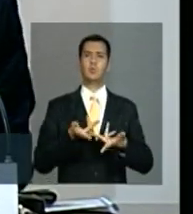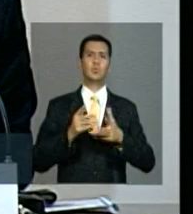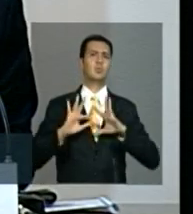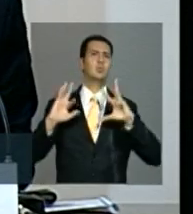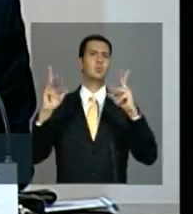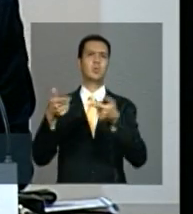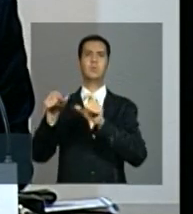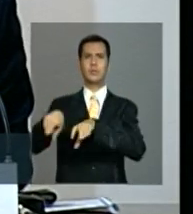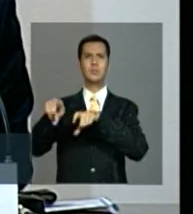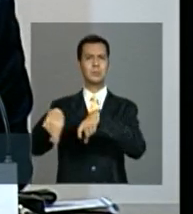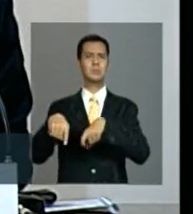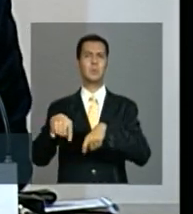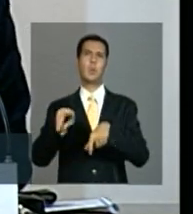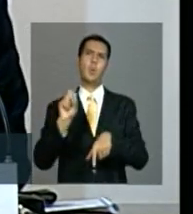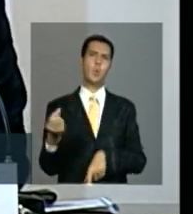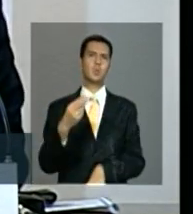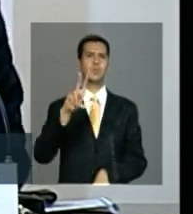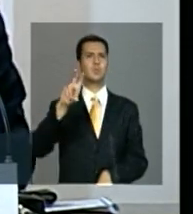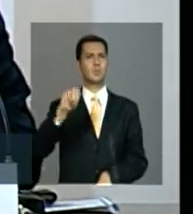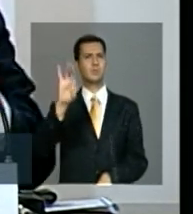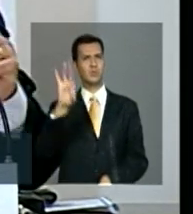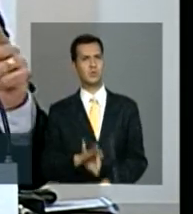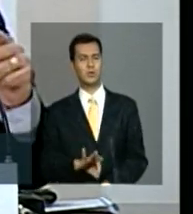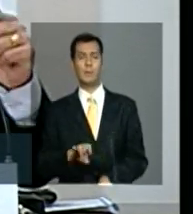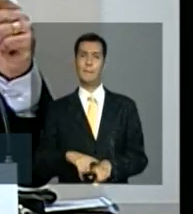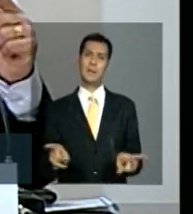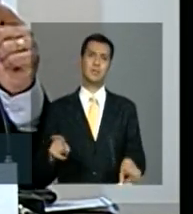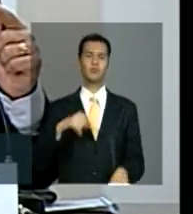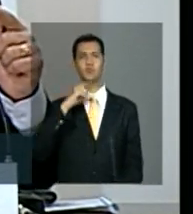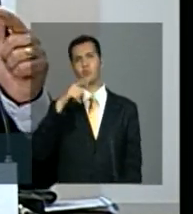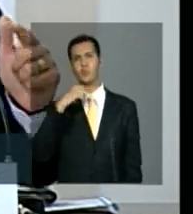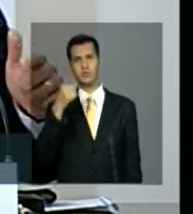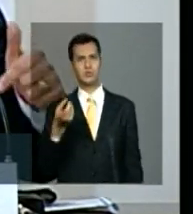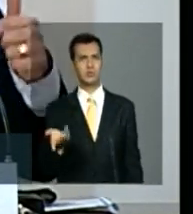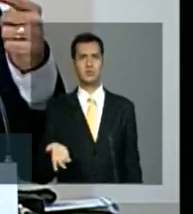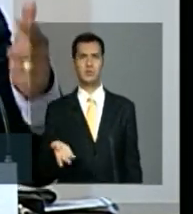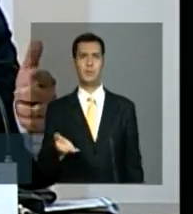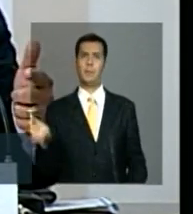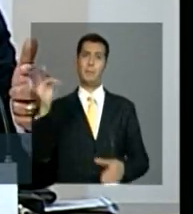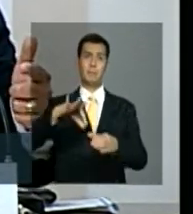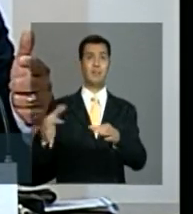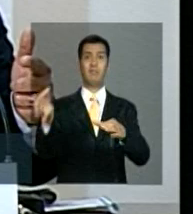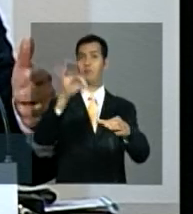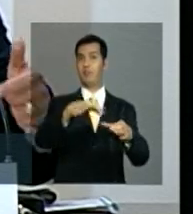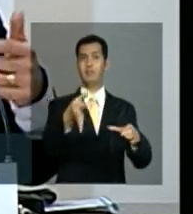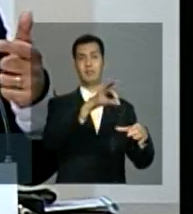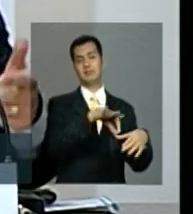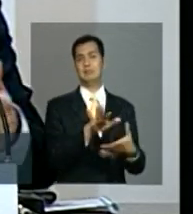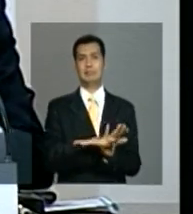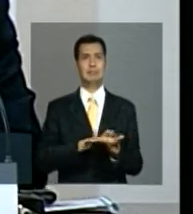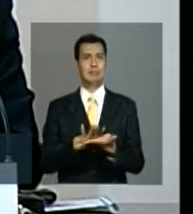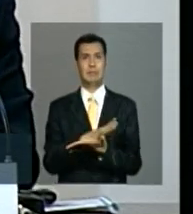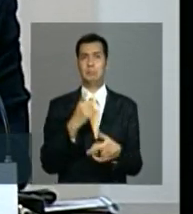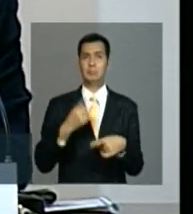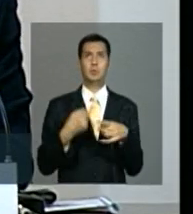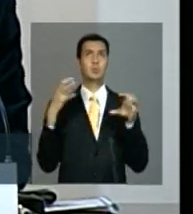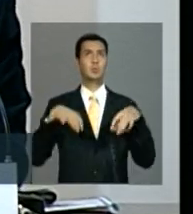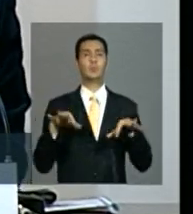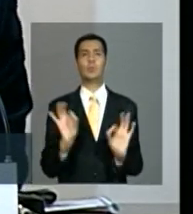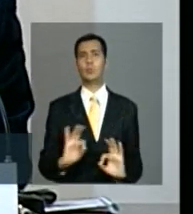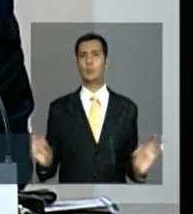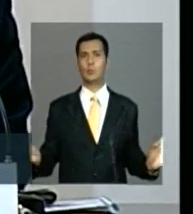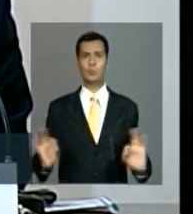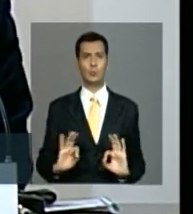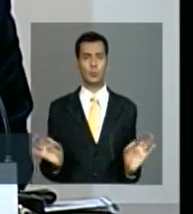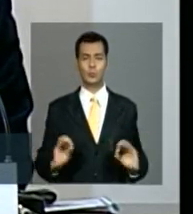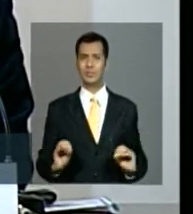50% da sua safra ou que não conseguiu sequer plantar porque não teve chuva suficiente